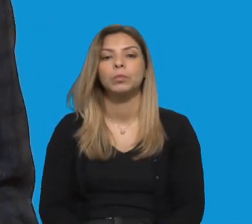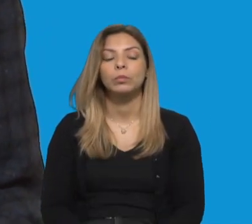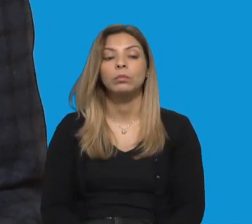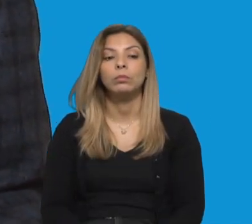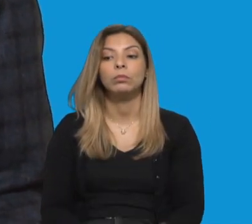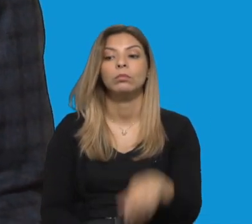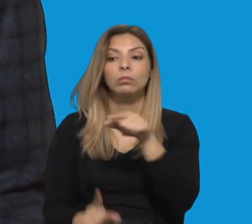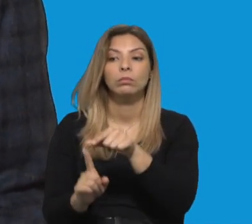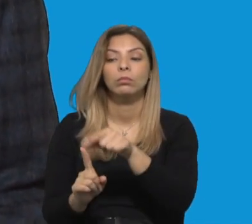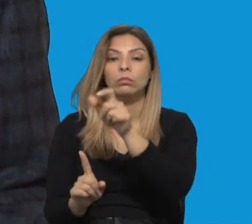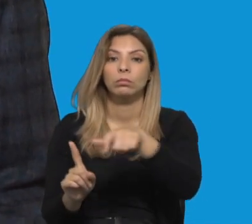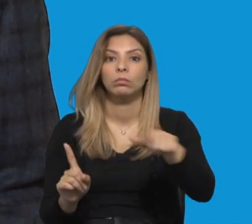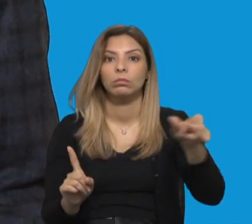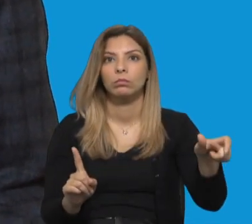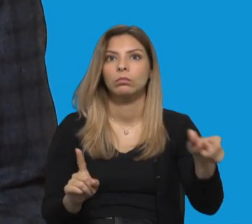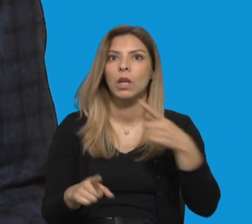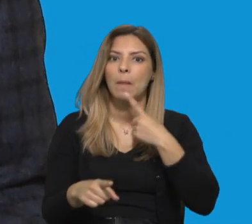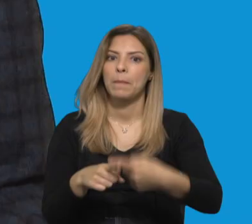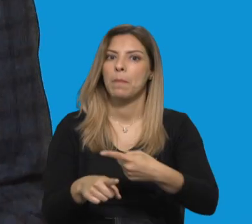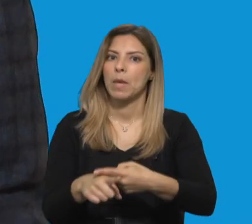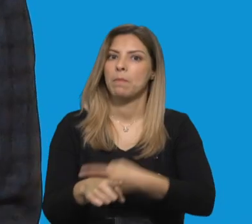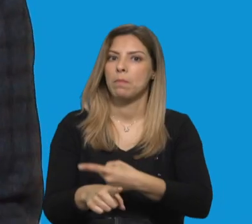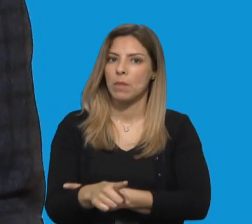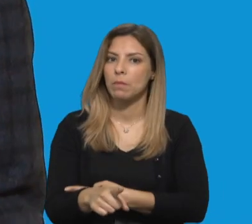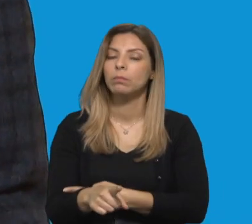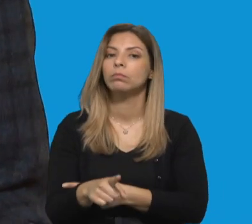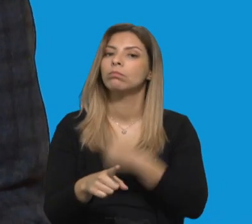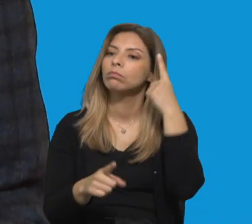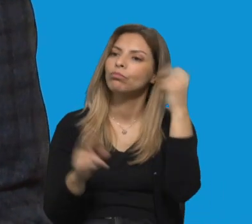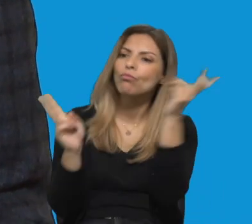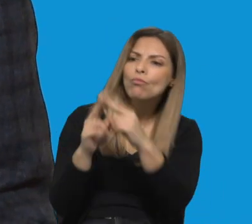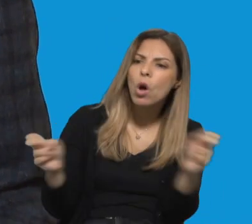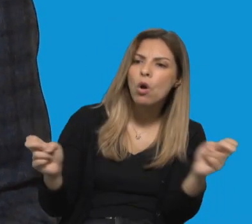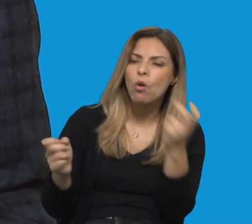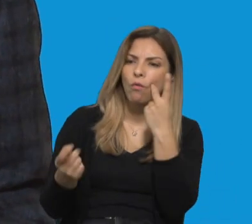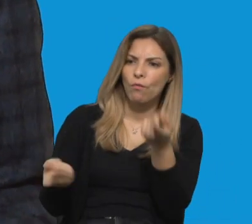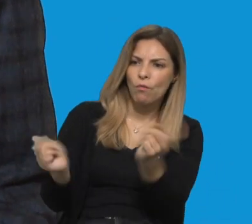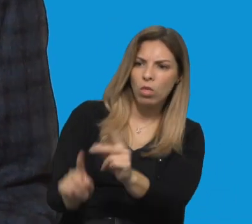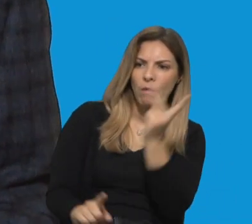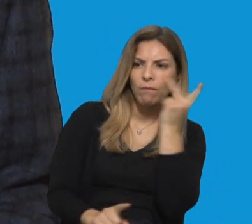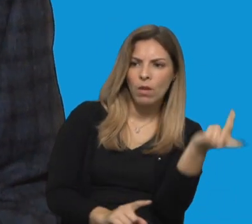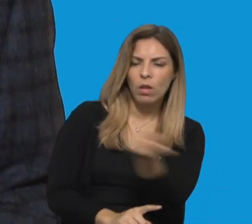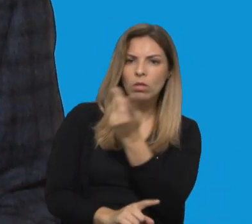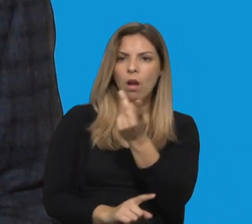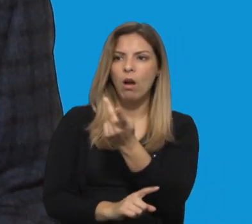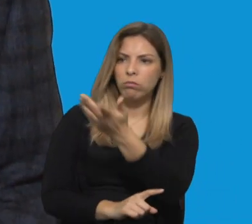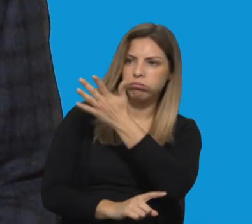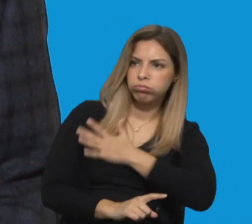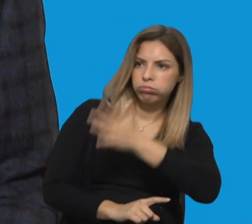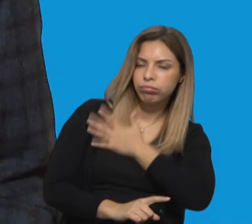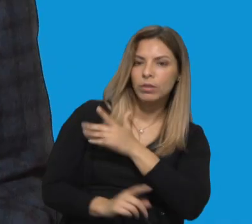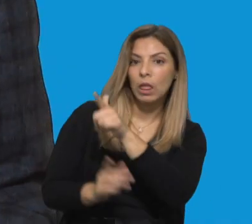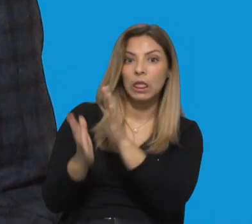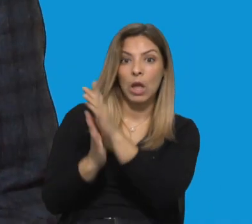discípulos alimentavam e, ao encontrarem o ressuscitado, ao escutarem a palavra de Deus, foi ele que